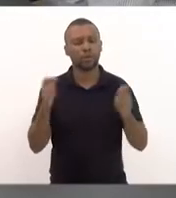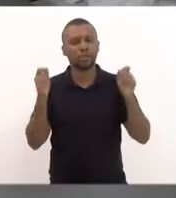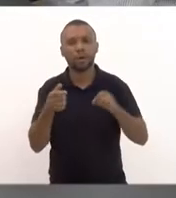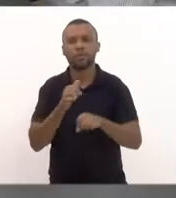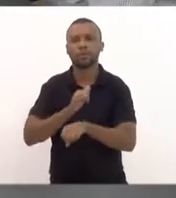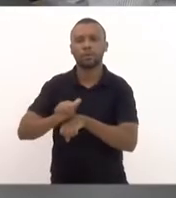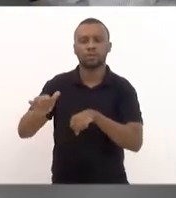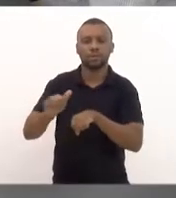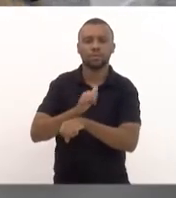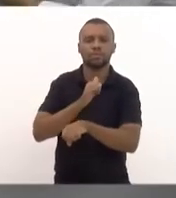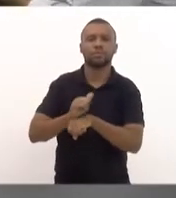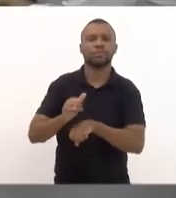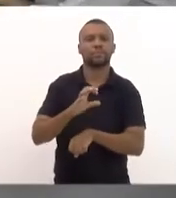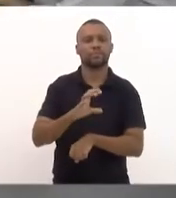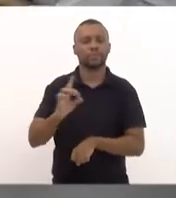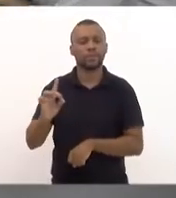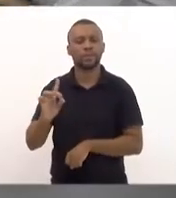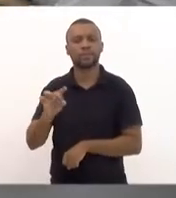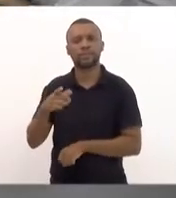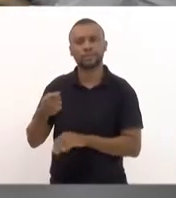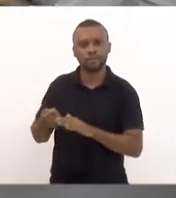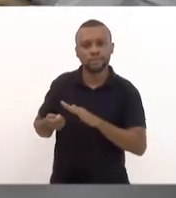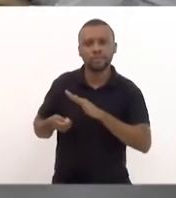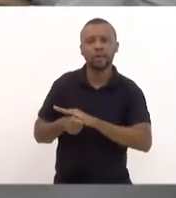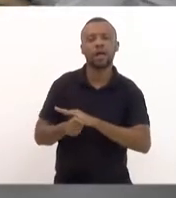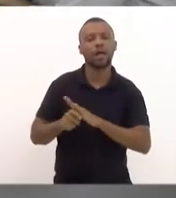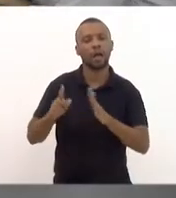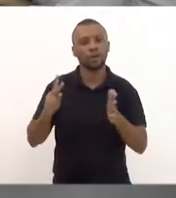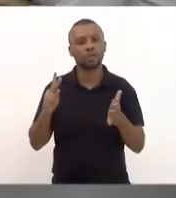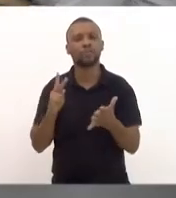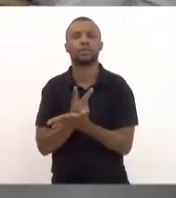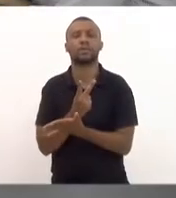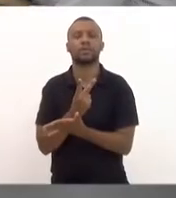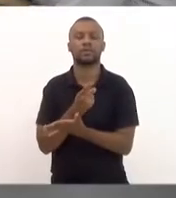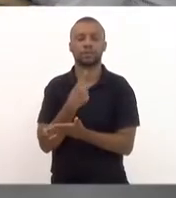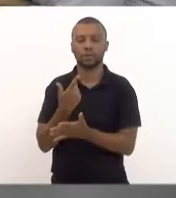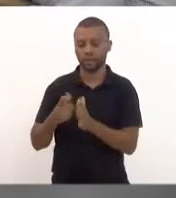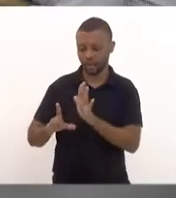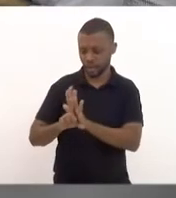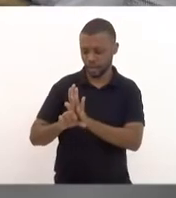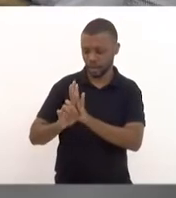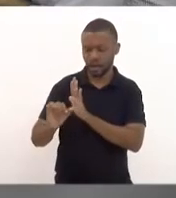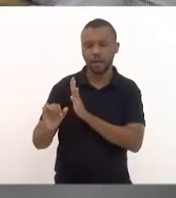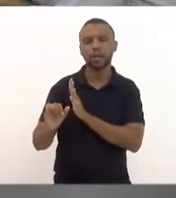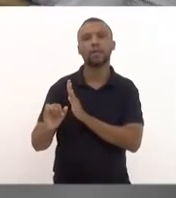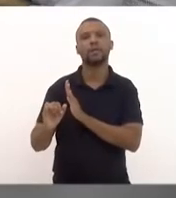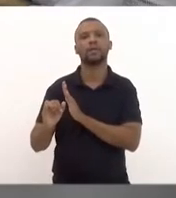coordenada, fazer com que esses investimentos aconteçam, fazer com que a nossa legislação